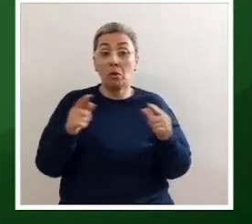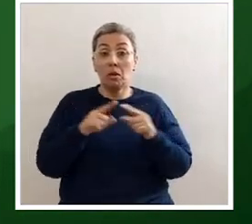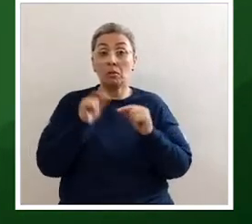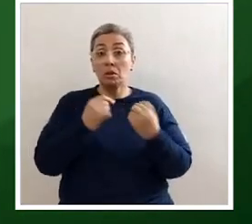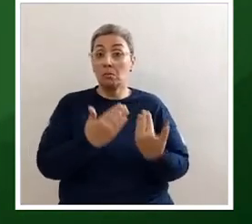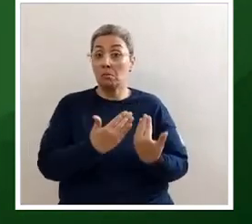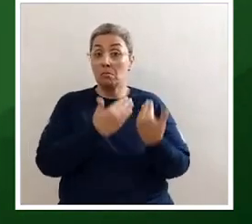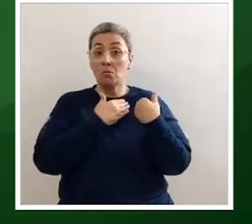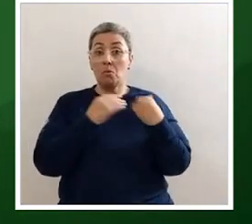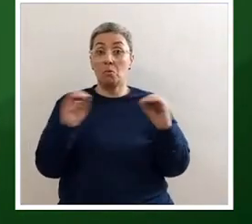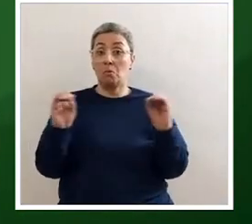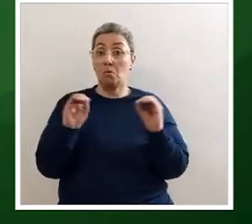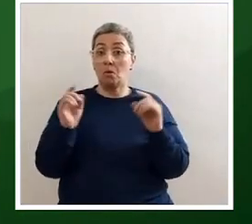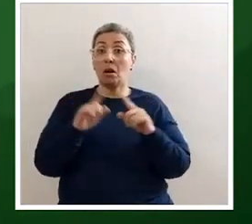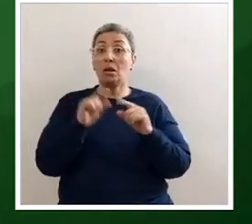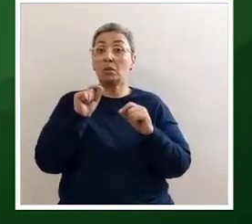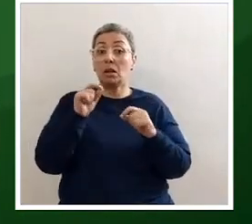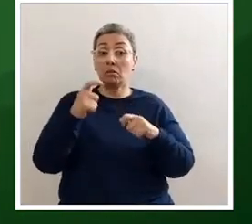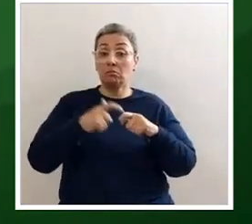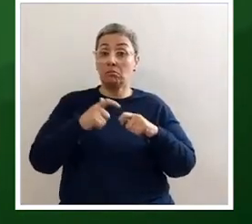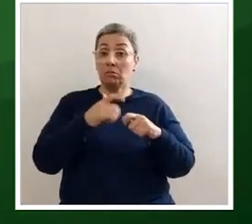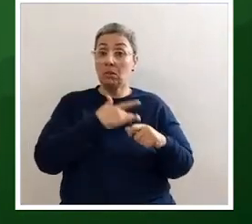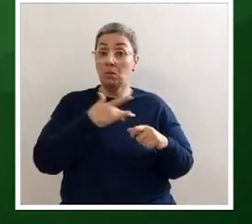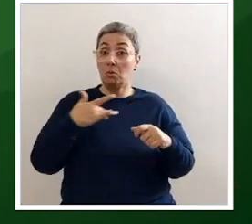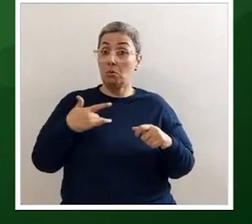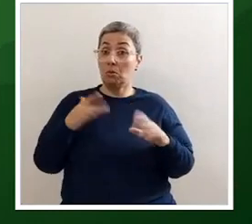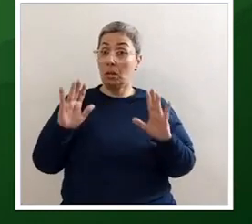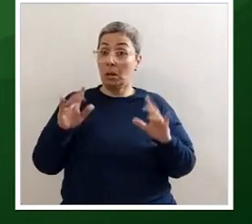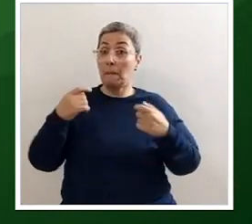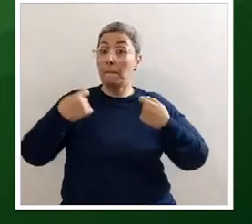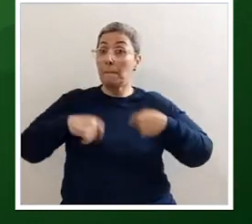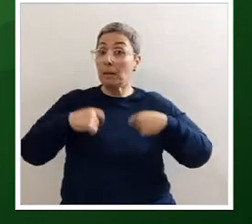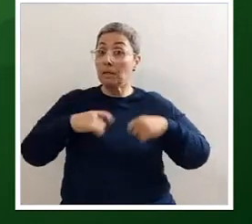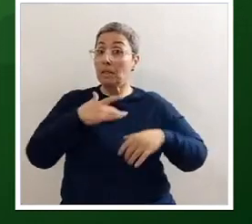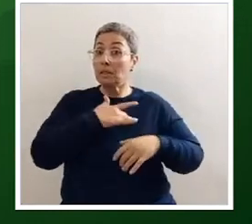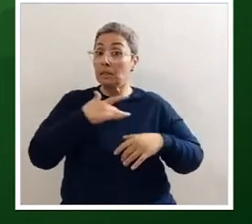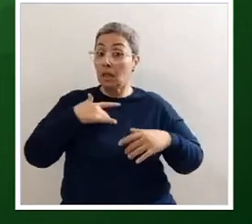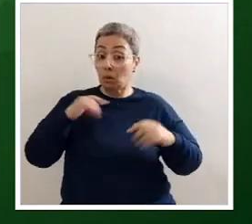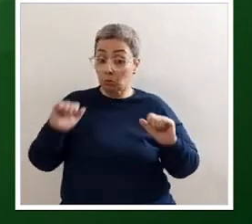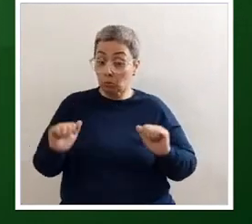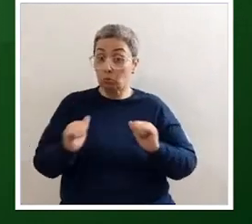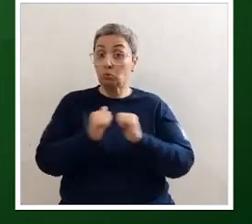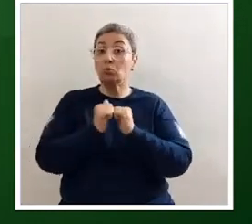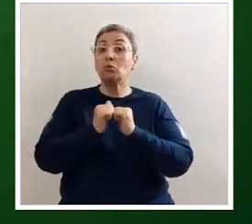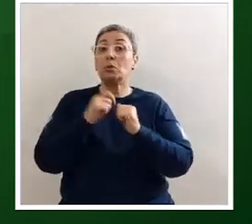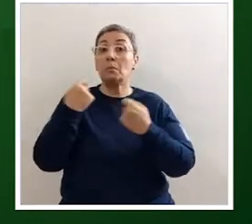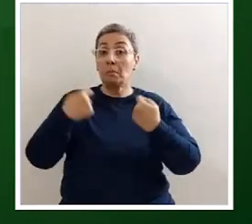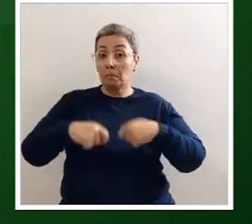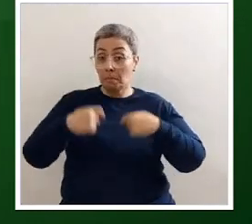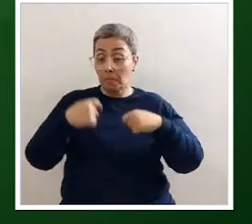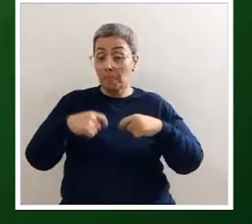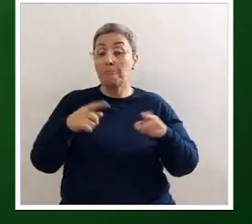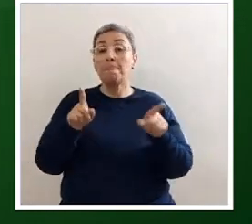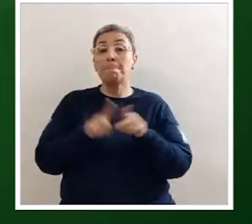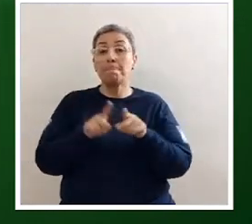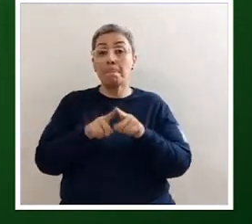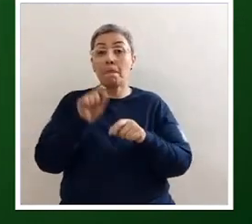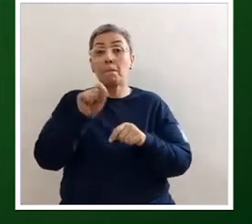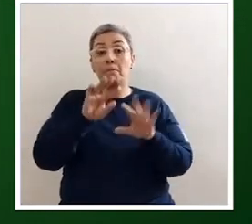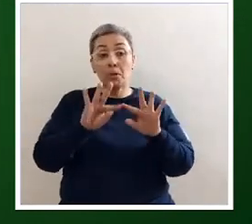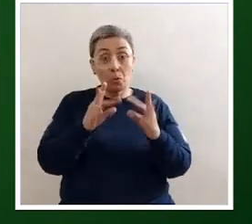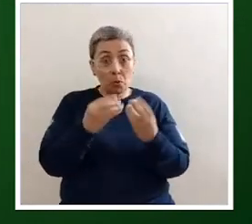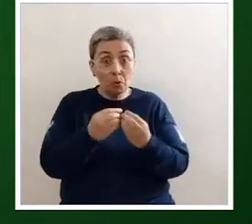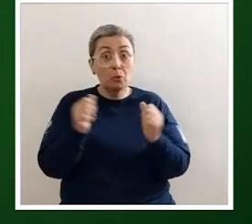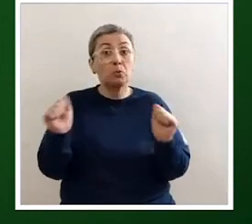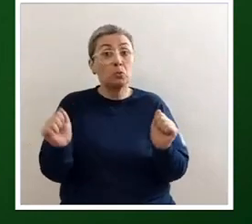responsabilidade da questão da Saúde então a gente precisa que a saúde esteja junto nós precisamos que a